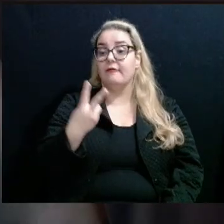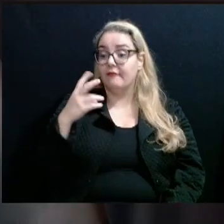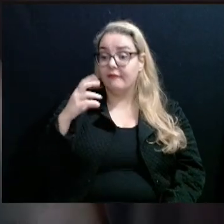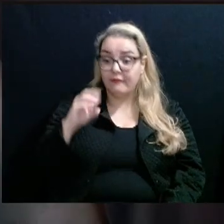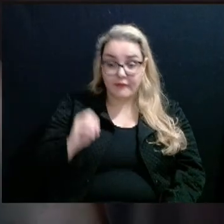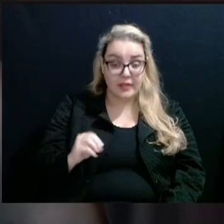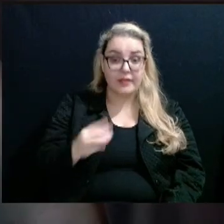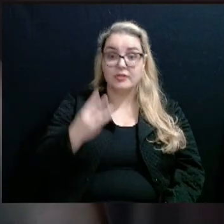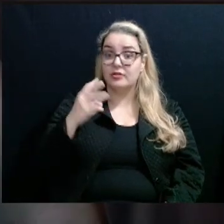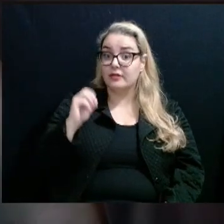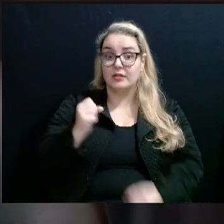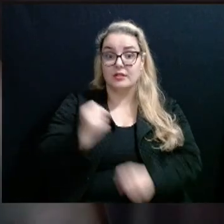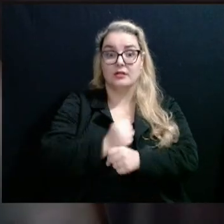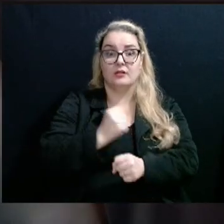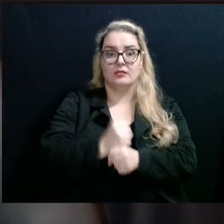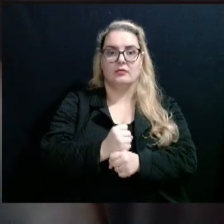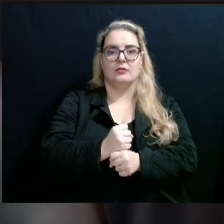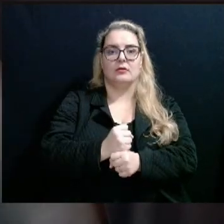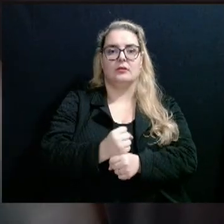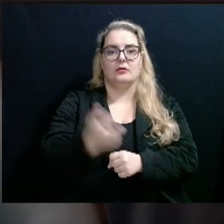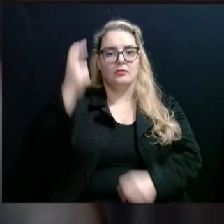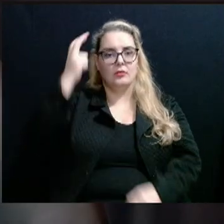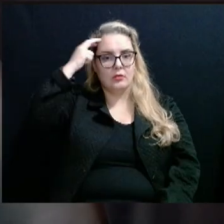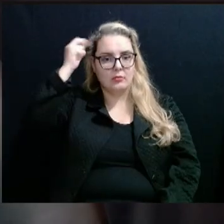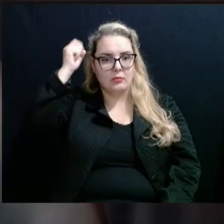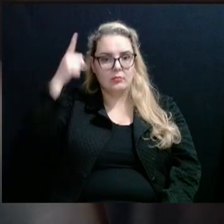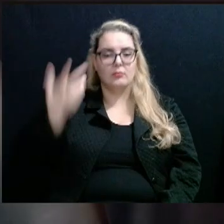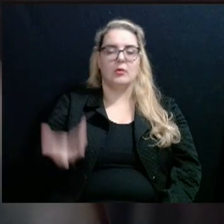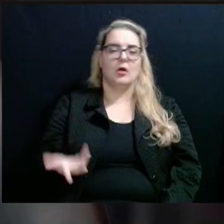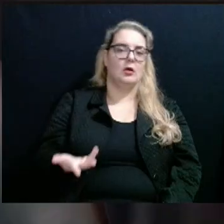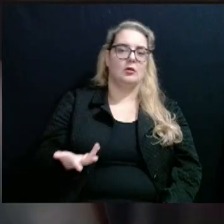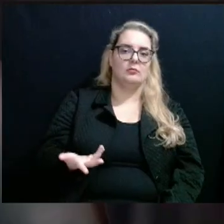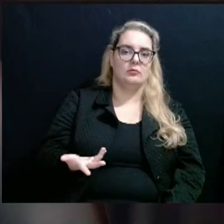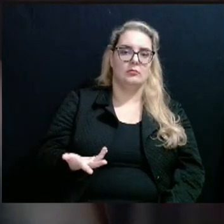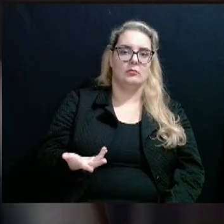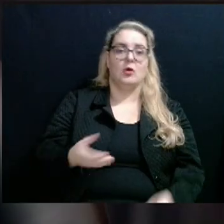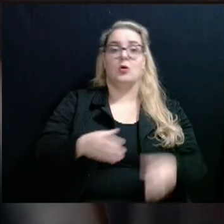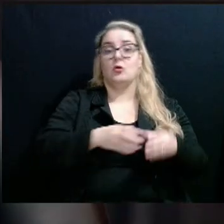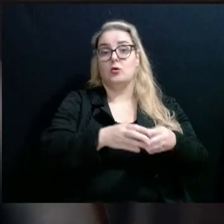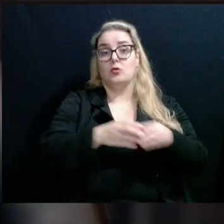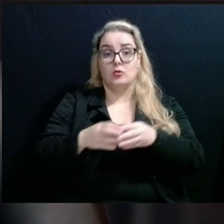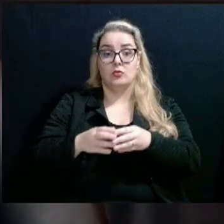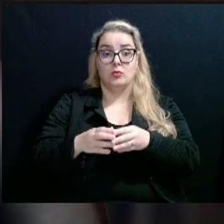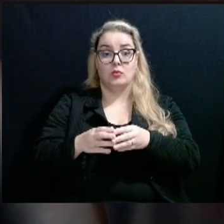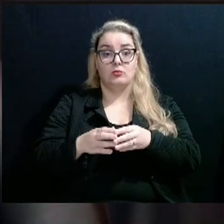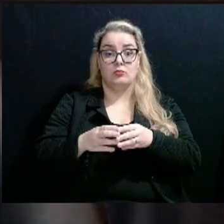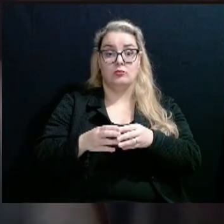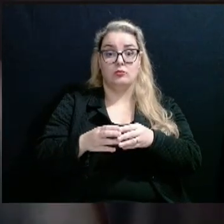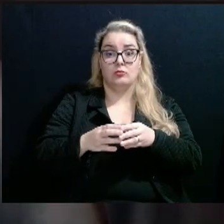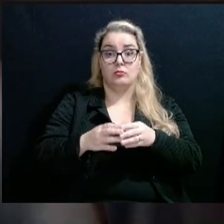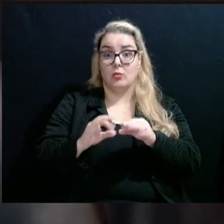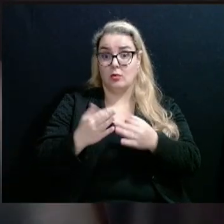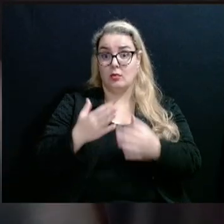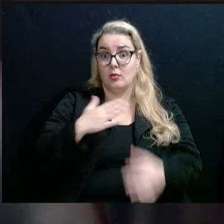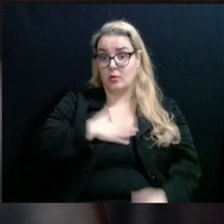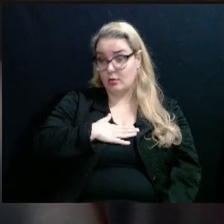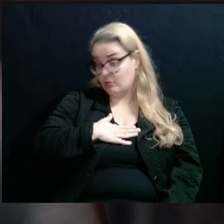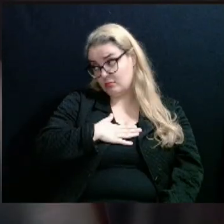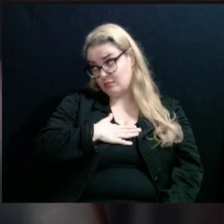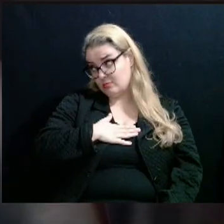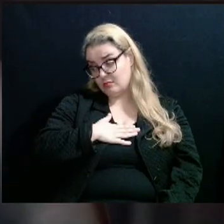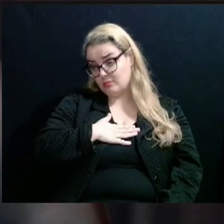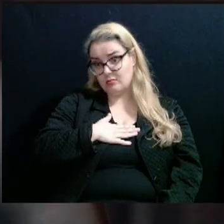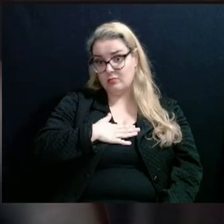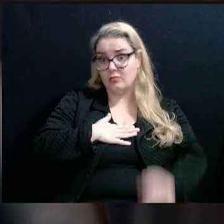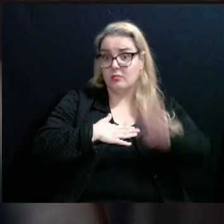numa cultura Exato. ou num convívio familiar, que esse era meu, na verdade, para mim, eu